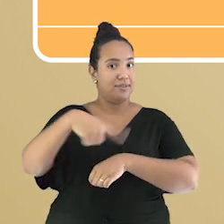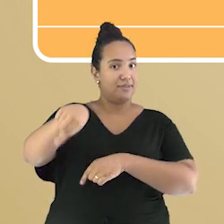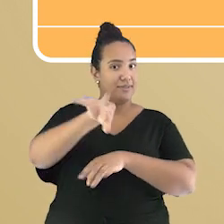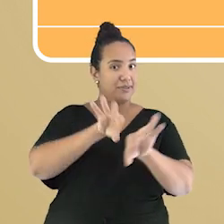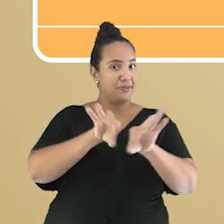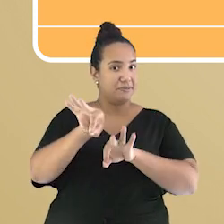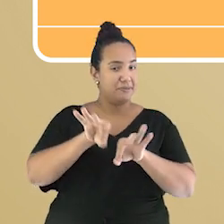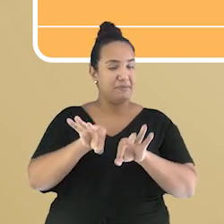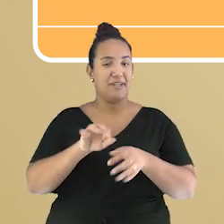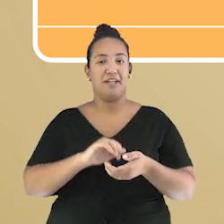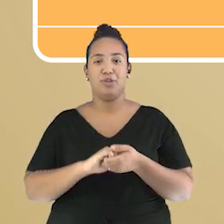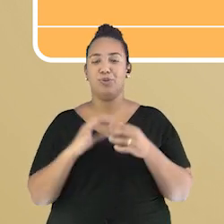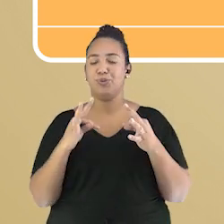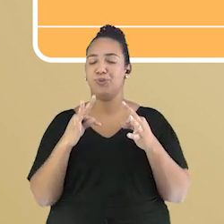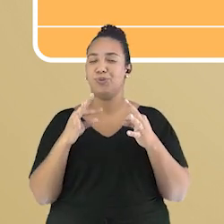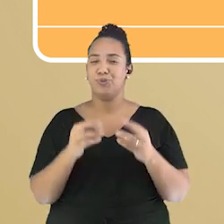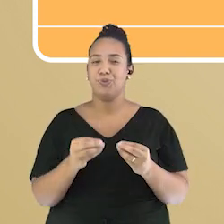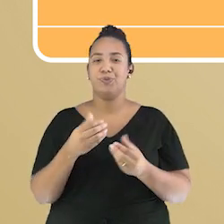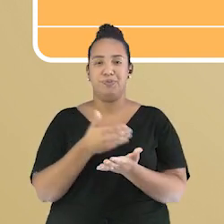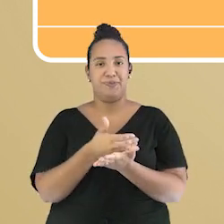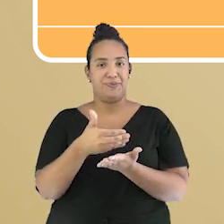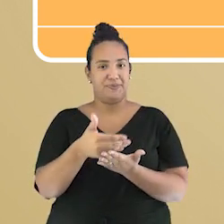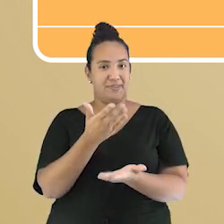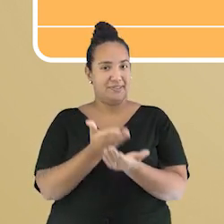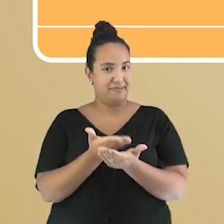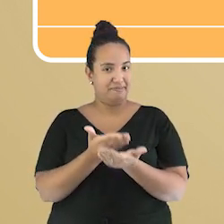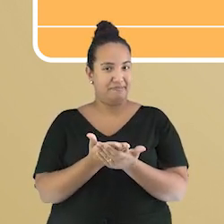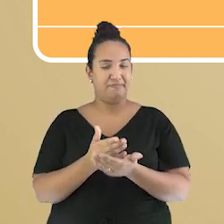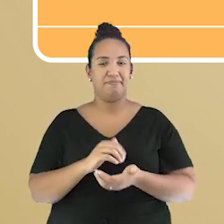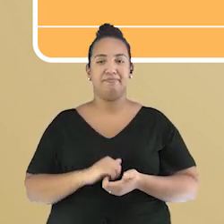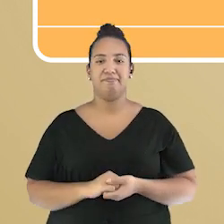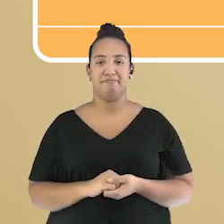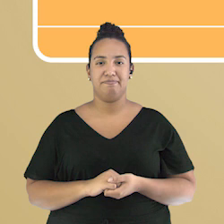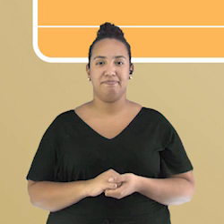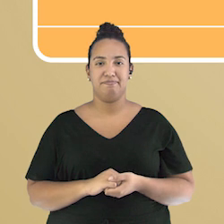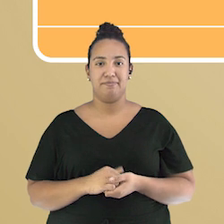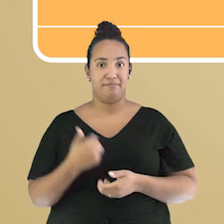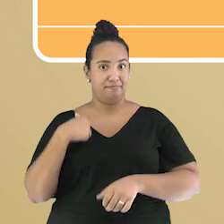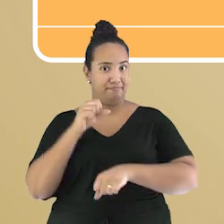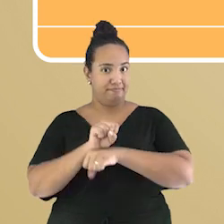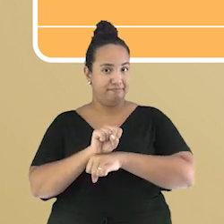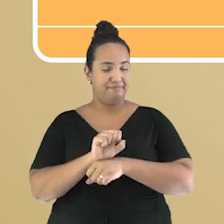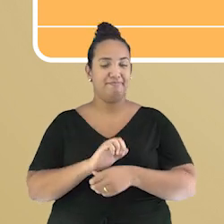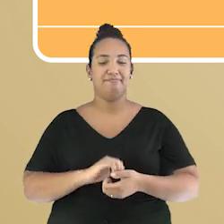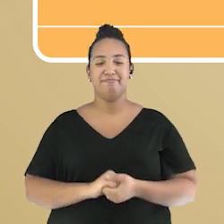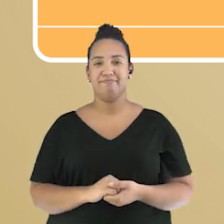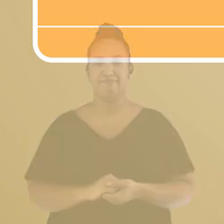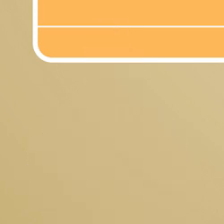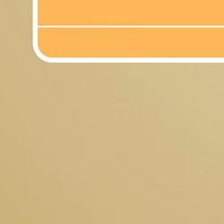aguardar você pegar tudo para que possamos continuar a nossa aula. Tô te esperando!